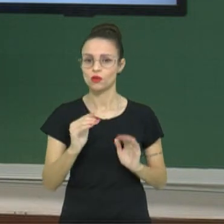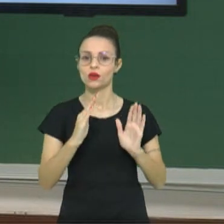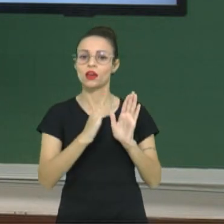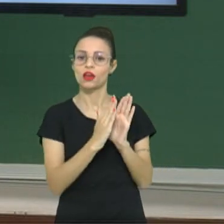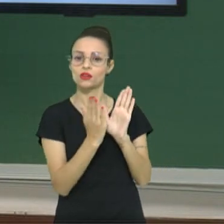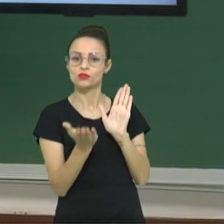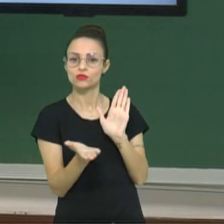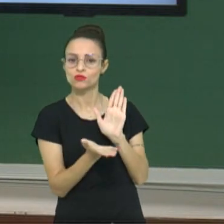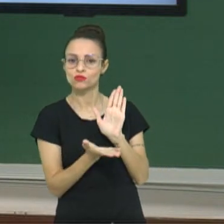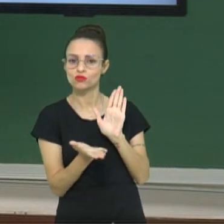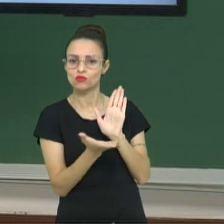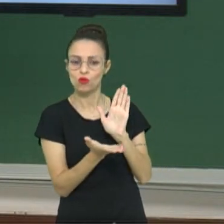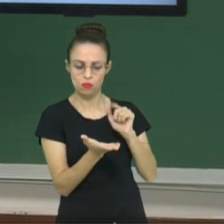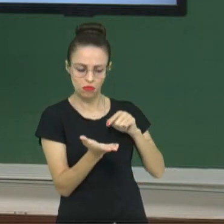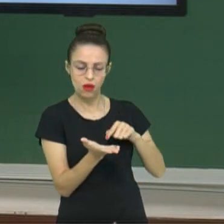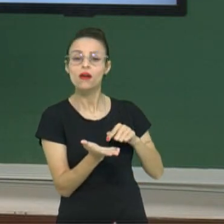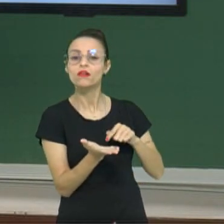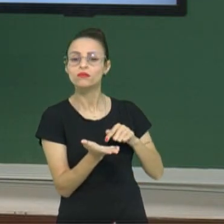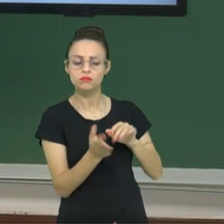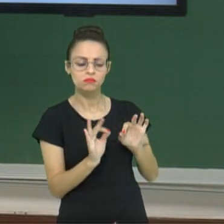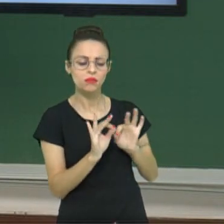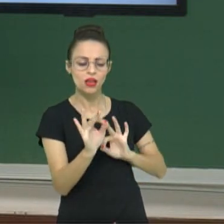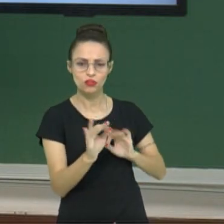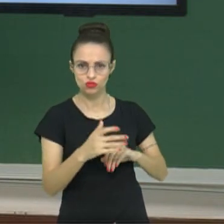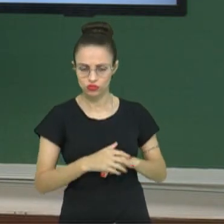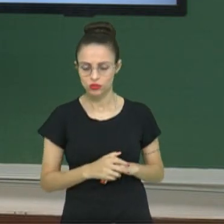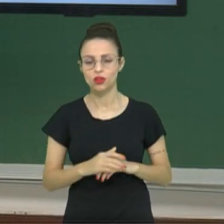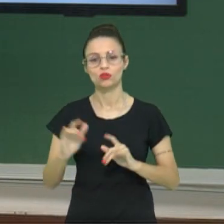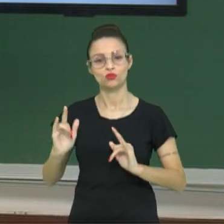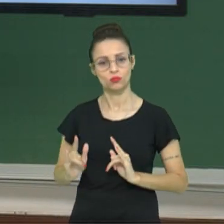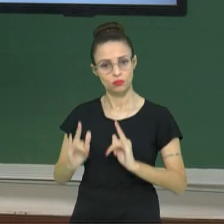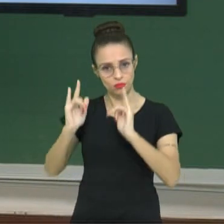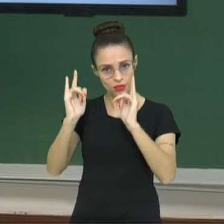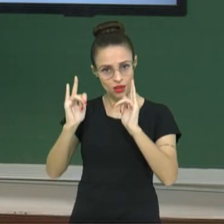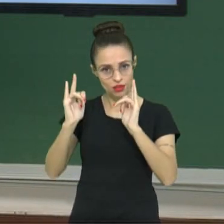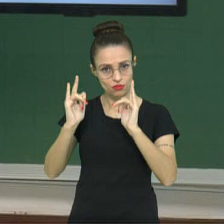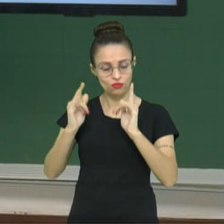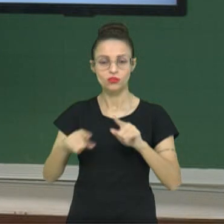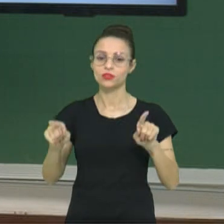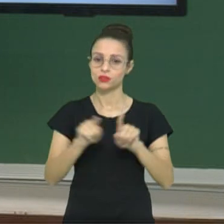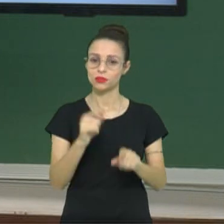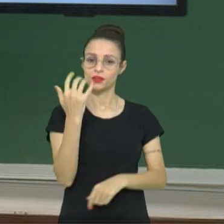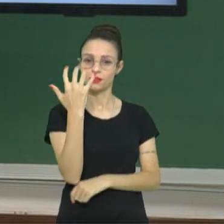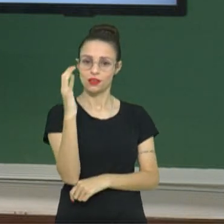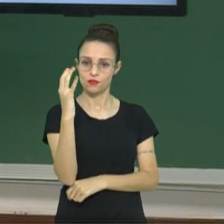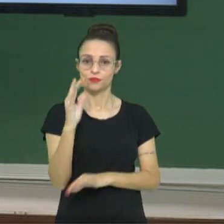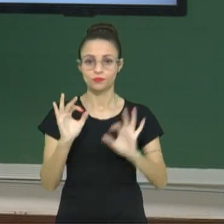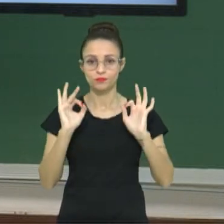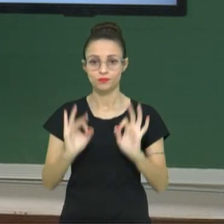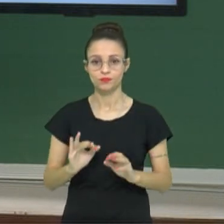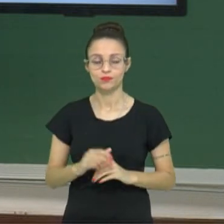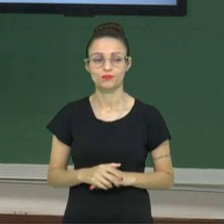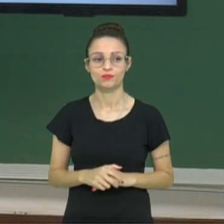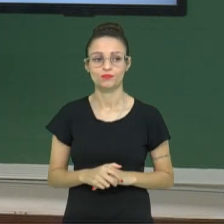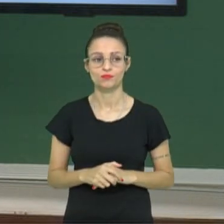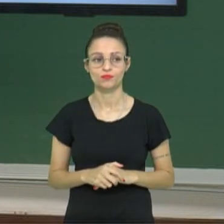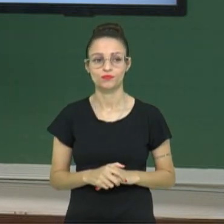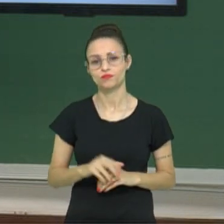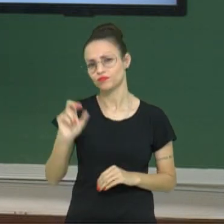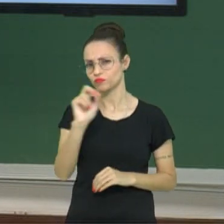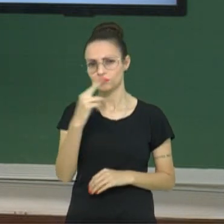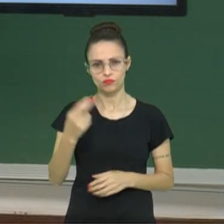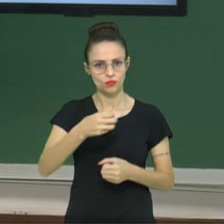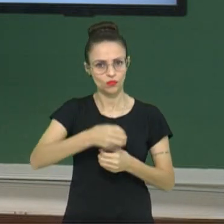sol, então você vai medir a sombra, tanto do prédio quanto da árvore, certo? Ou do